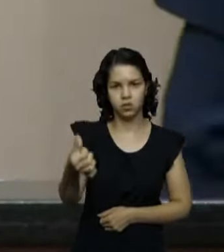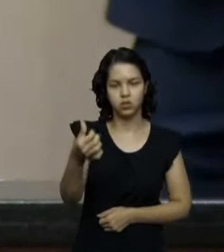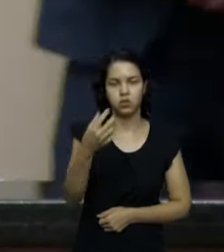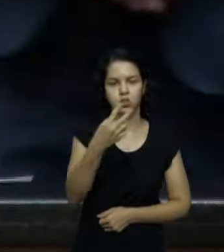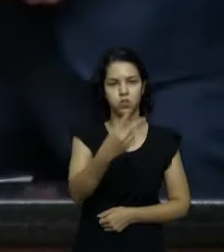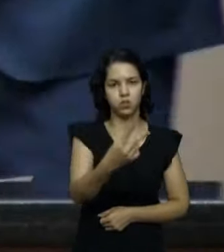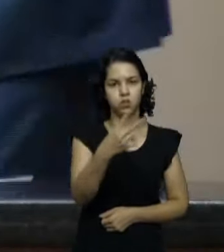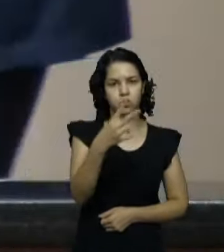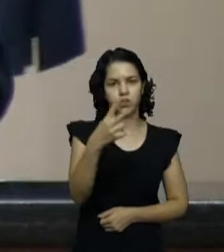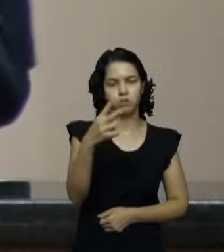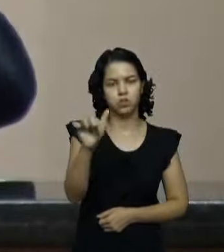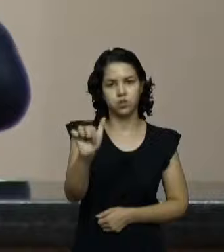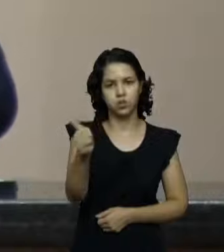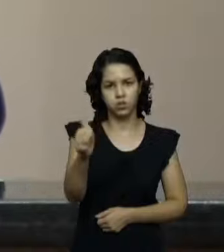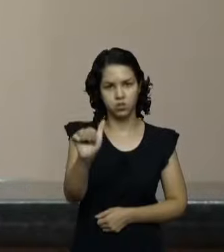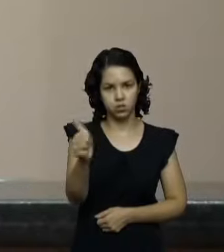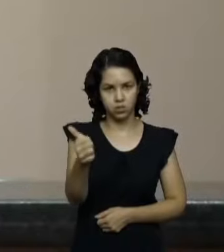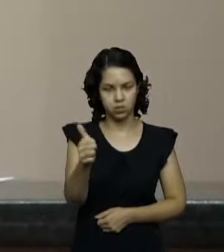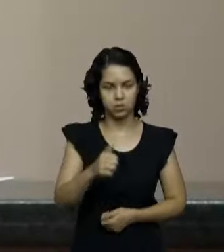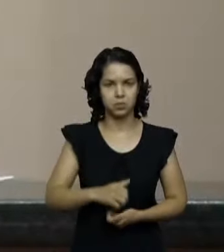e 211.